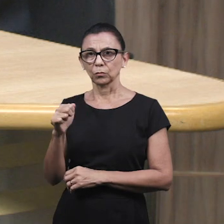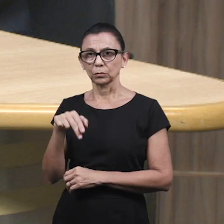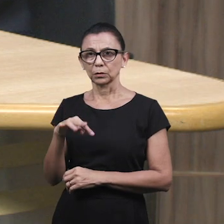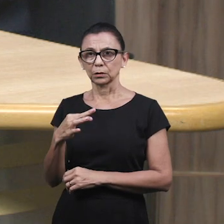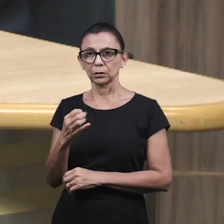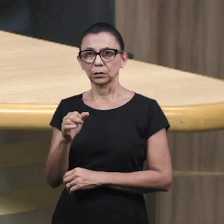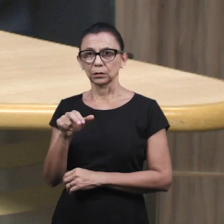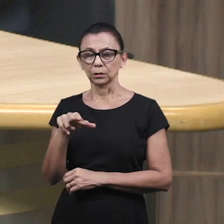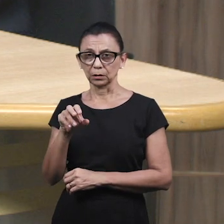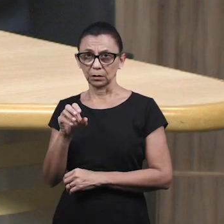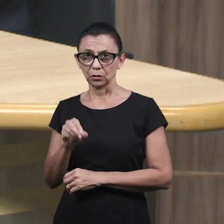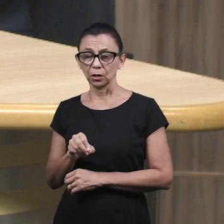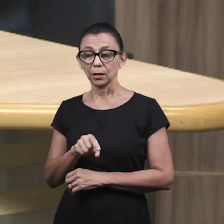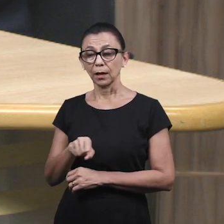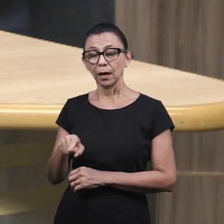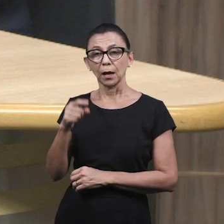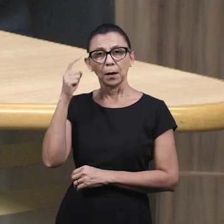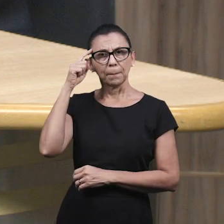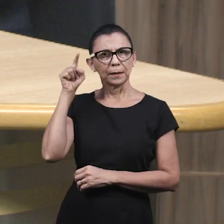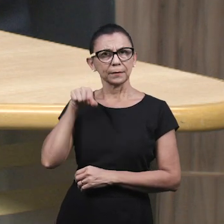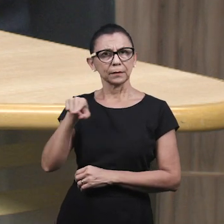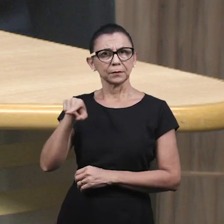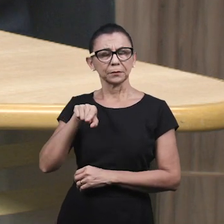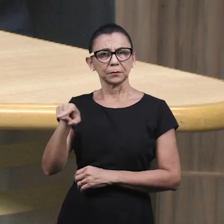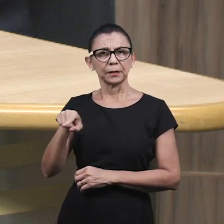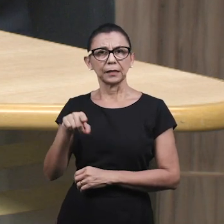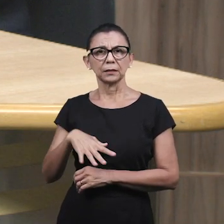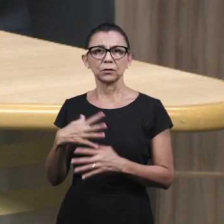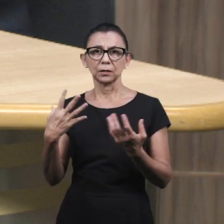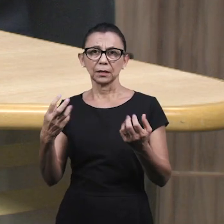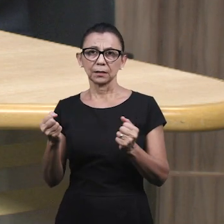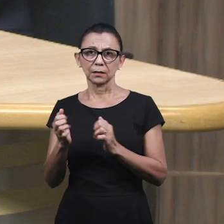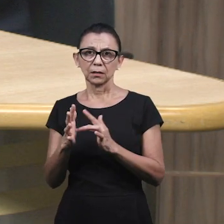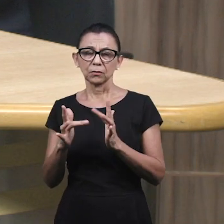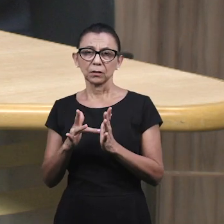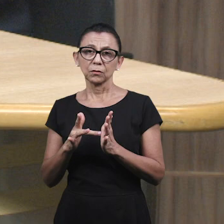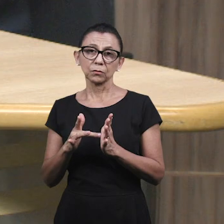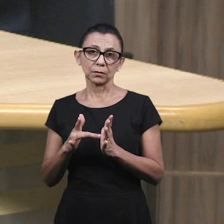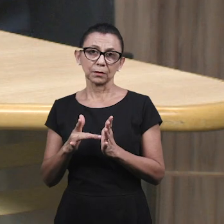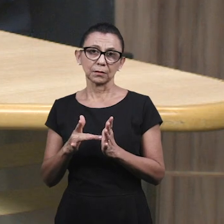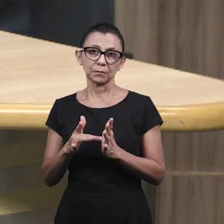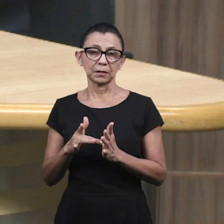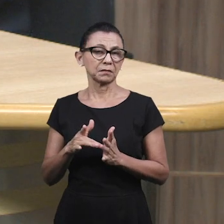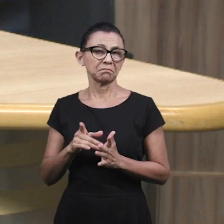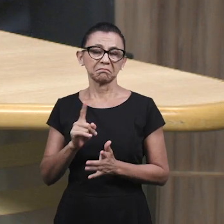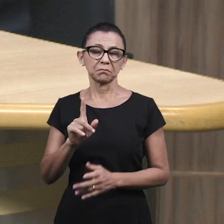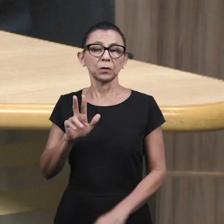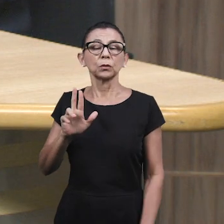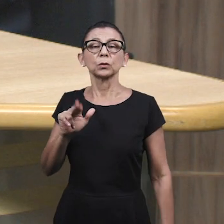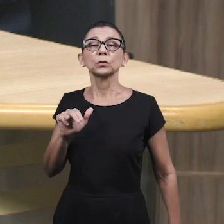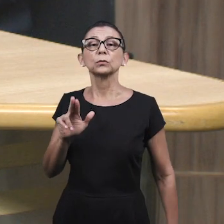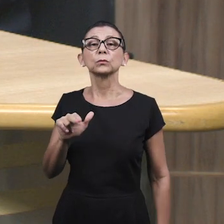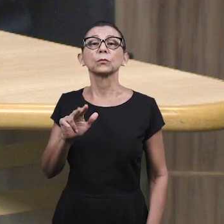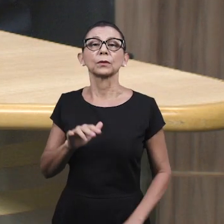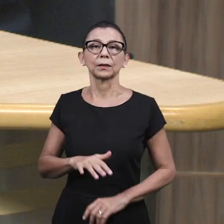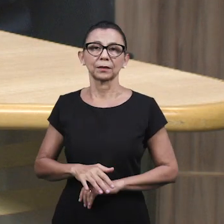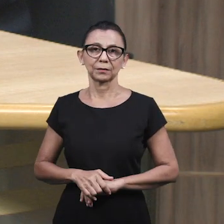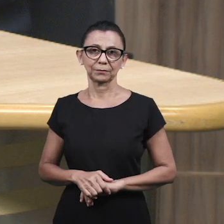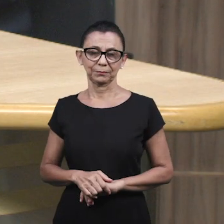é história. Então, ele nunca se converteu. Então, quando ele faz aquilo, quando ele